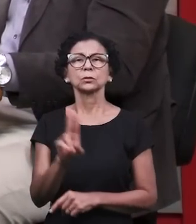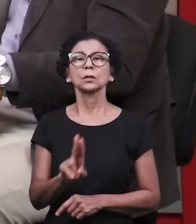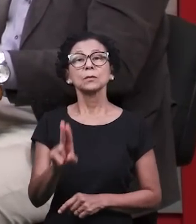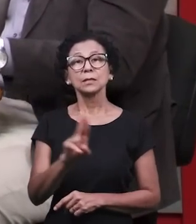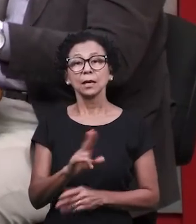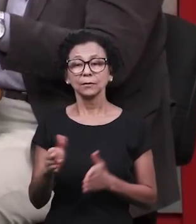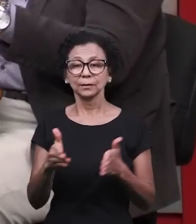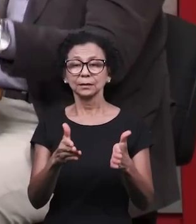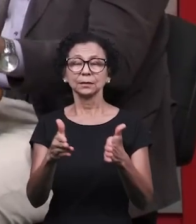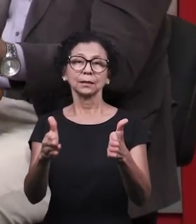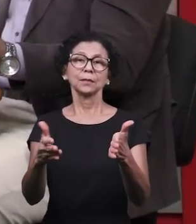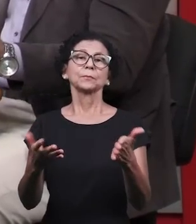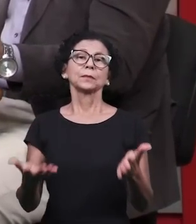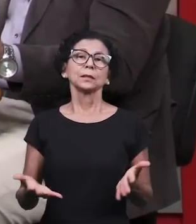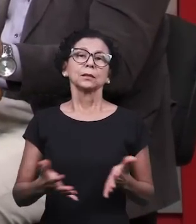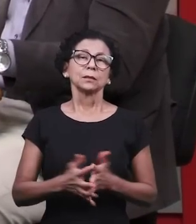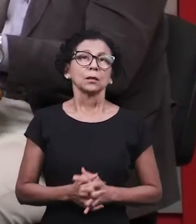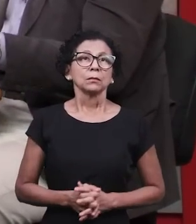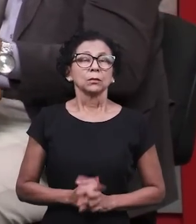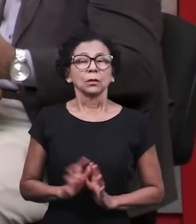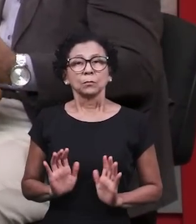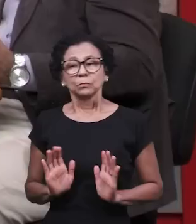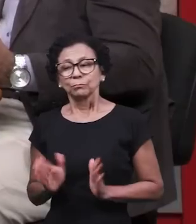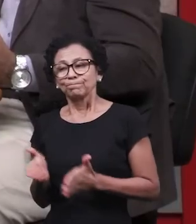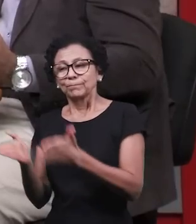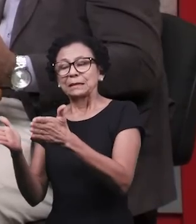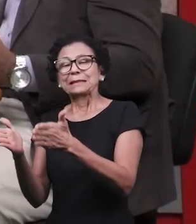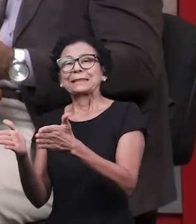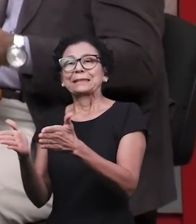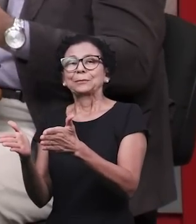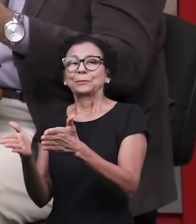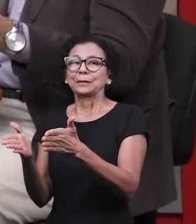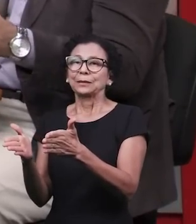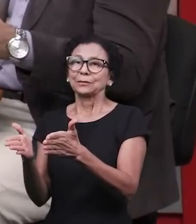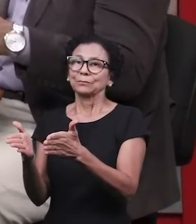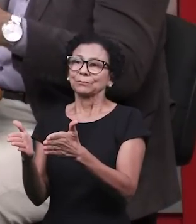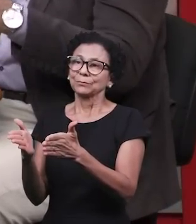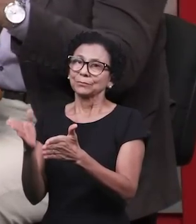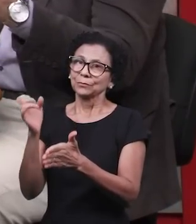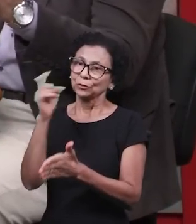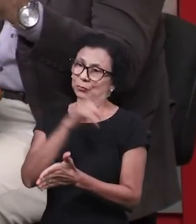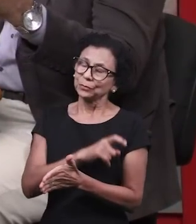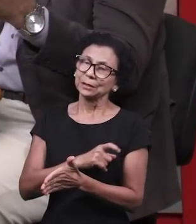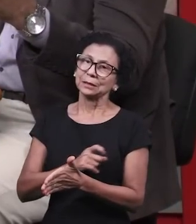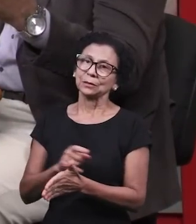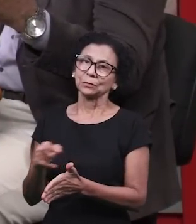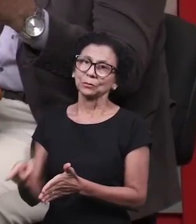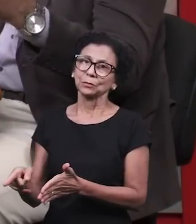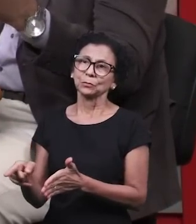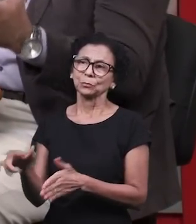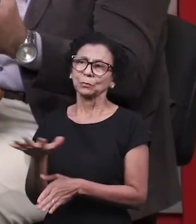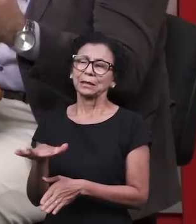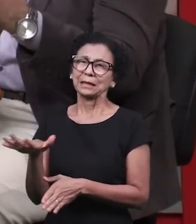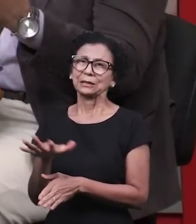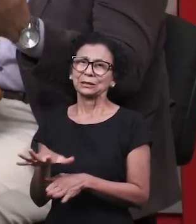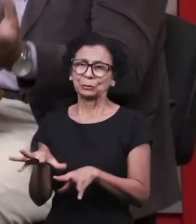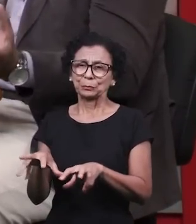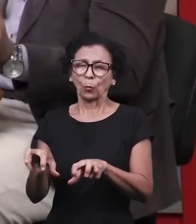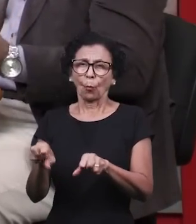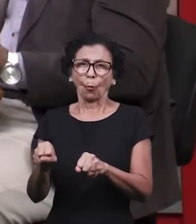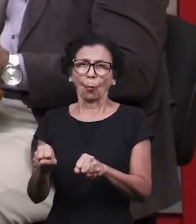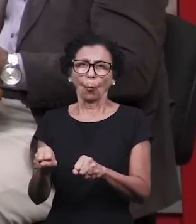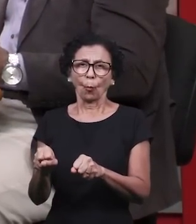Caldeus. E antes do pai, Exatamente, morreu antes do pai. Mas Harã é, então, o pai de Ló. Então,